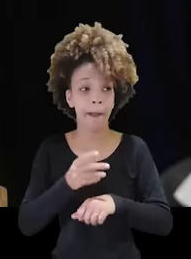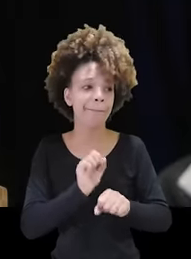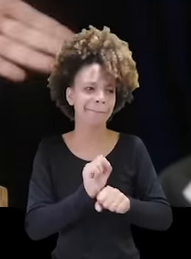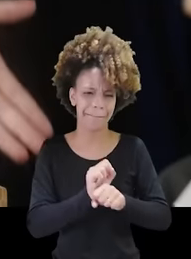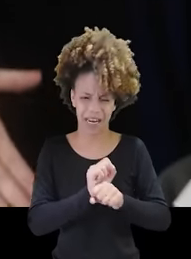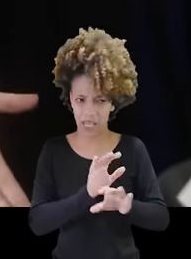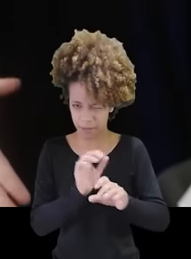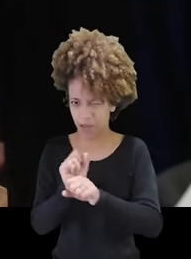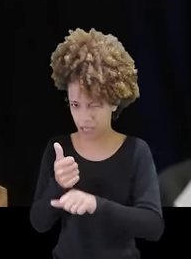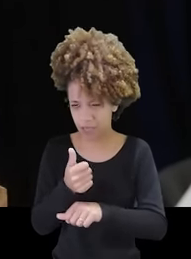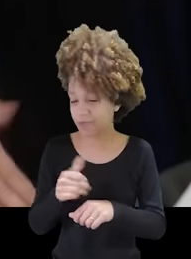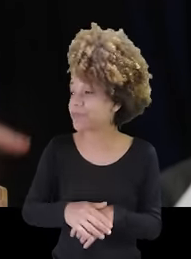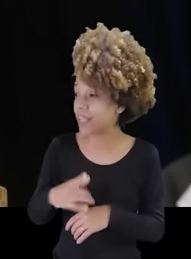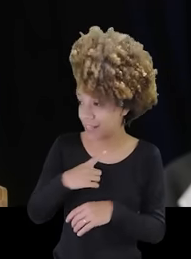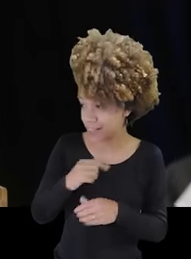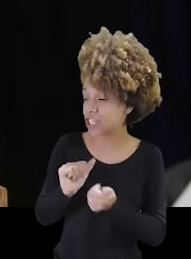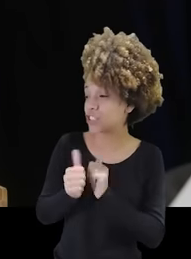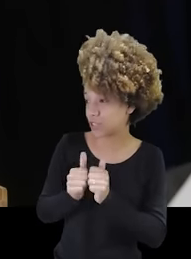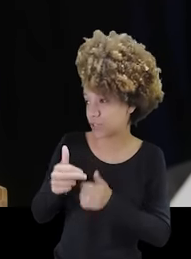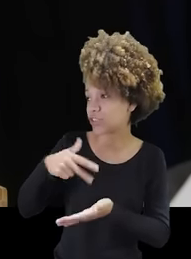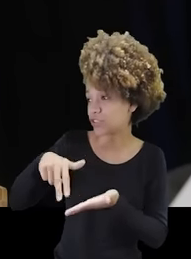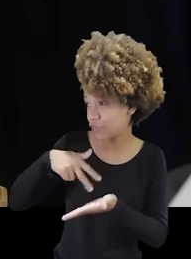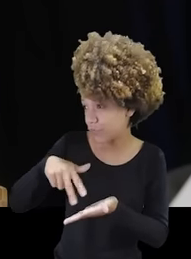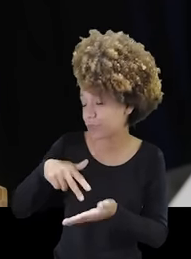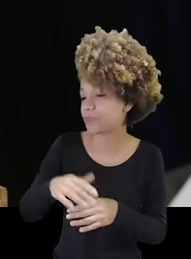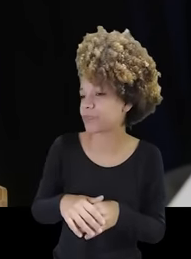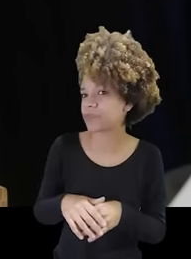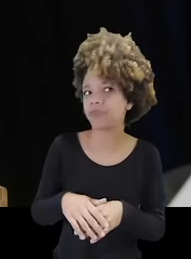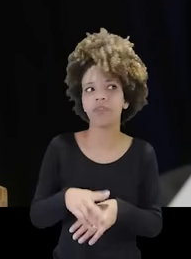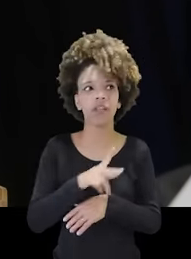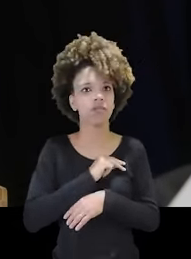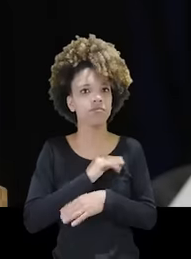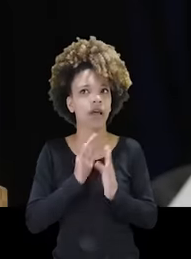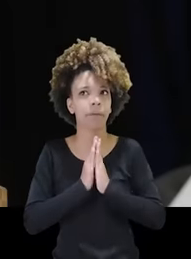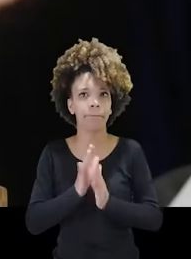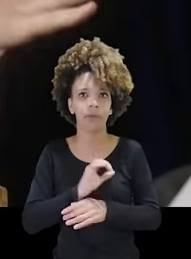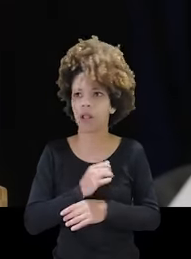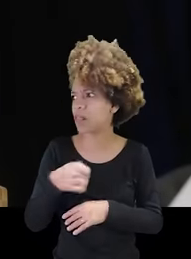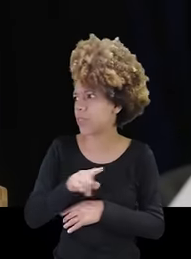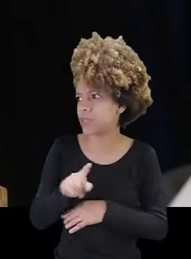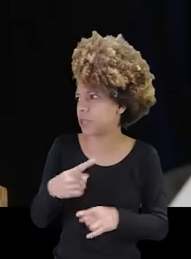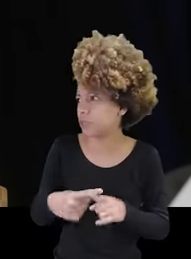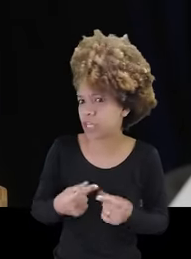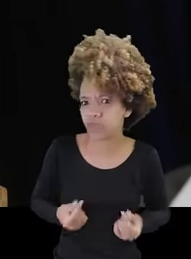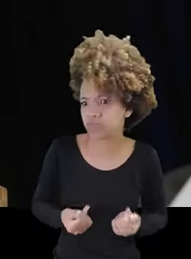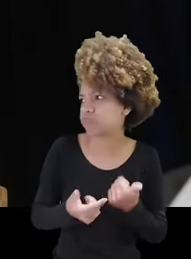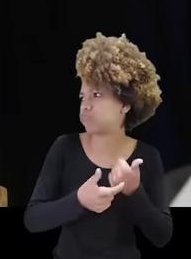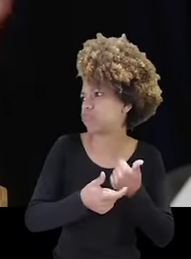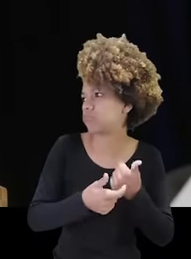batalha de futebol que o pessoal fala pelo amor de Deus ele Não precisa ele tá